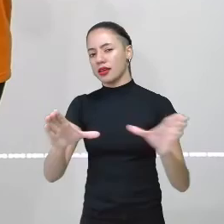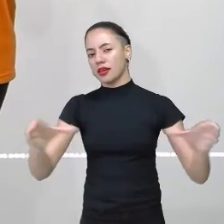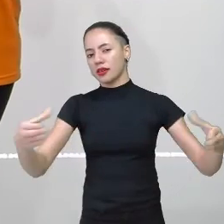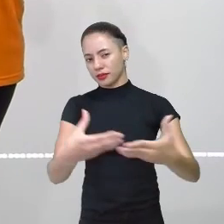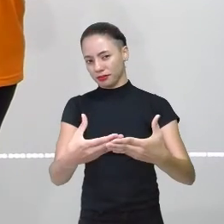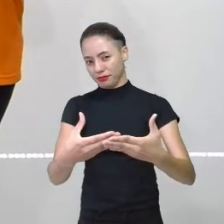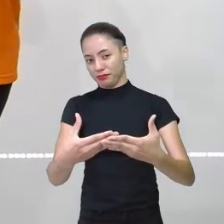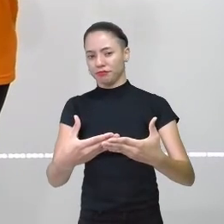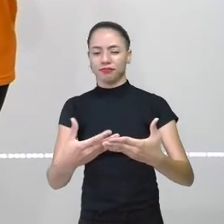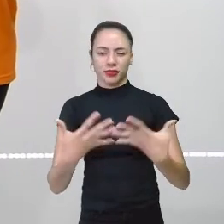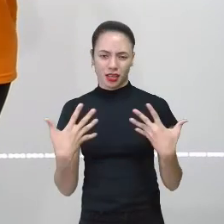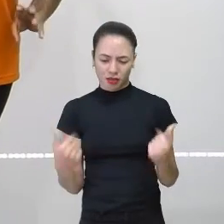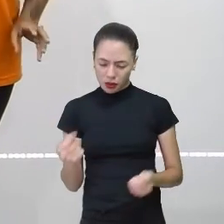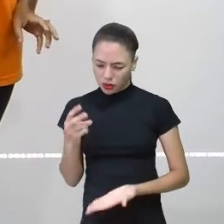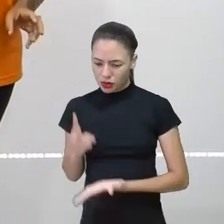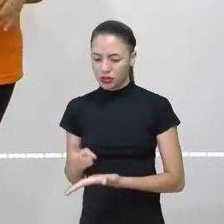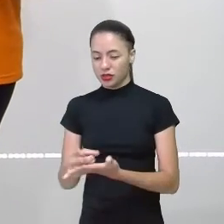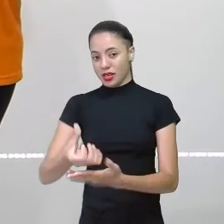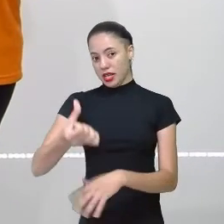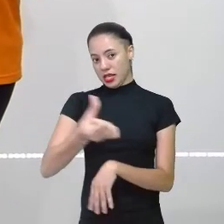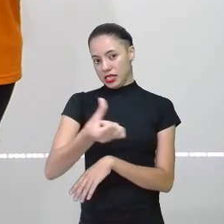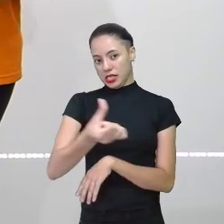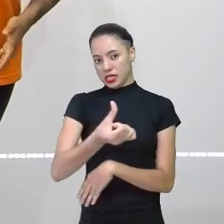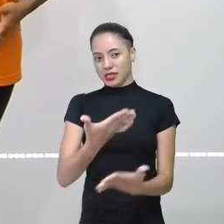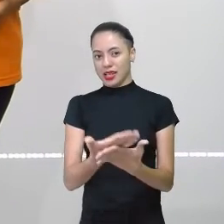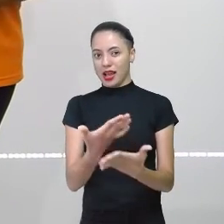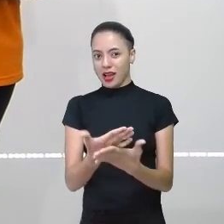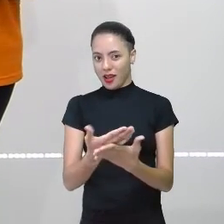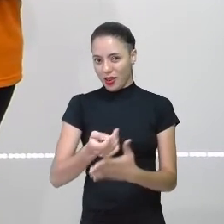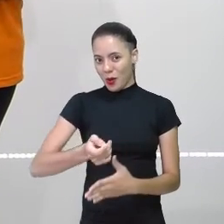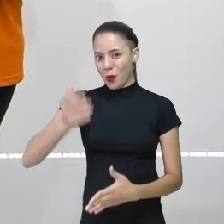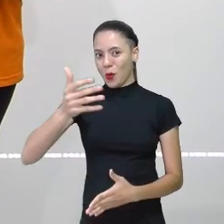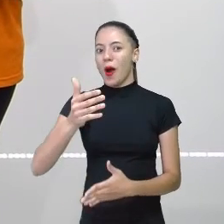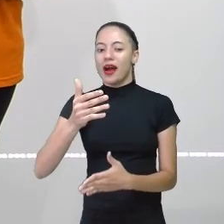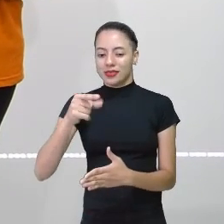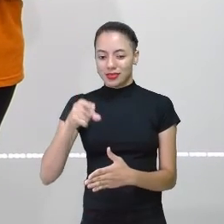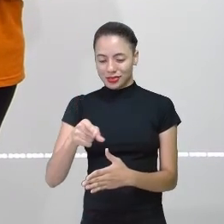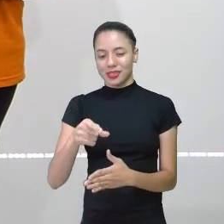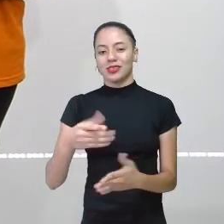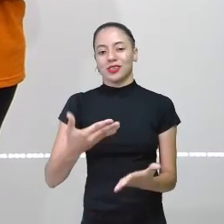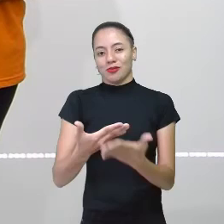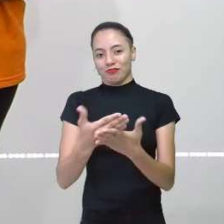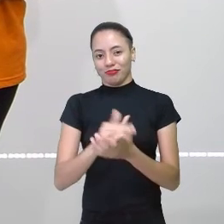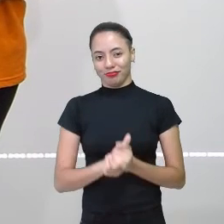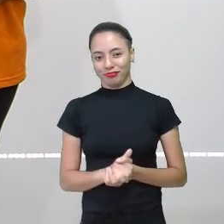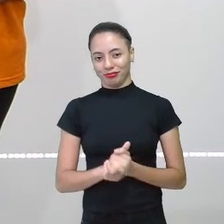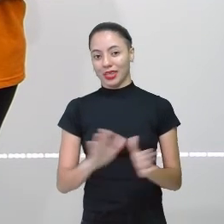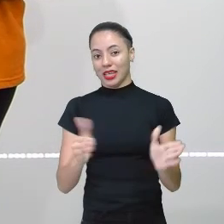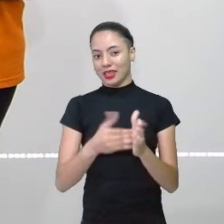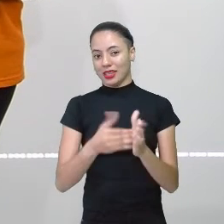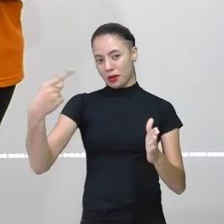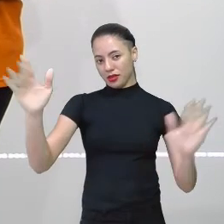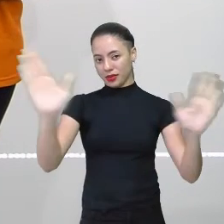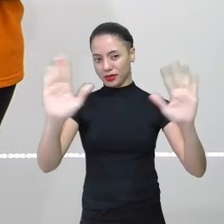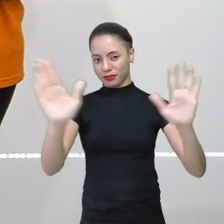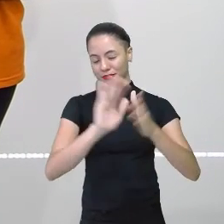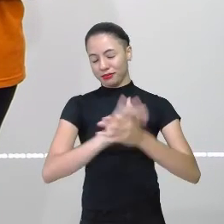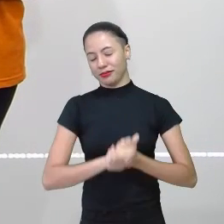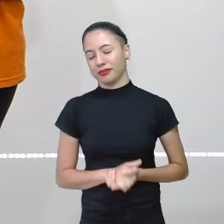E vamos andando para a nossa sexta aula que já está chegando. Beleza, minha gente. Até a próxima. Valeu. Tchau, tchau.